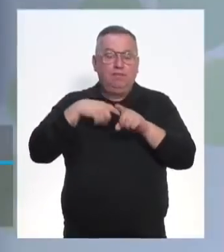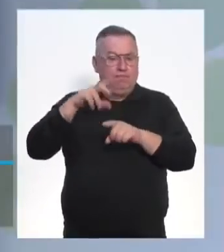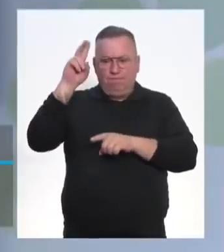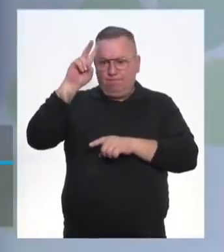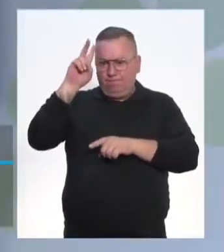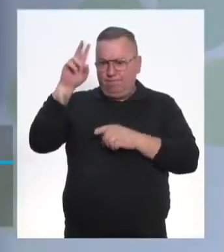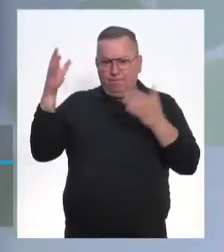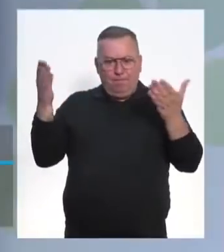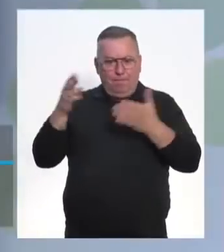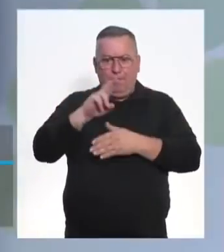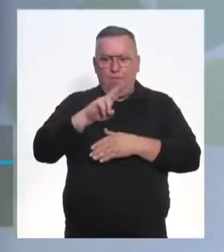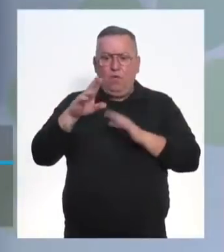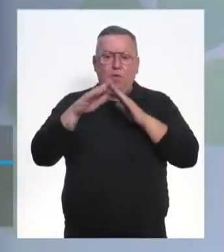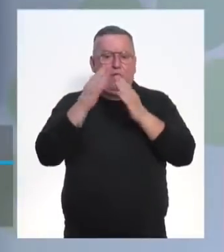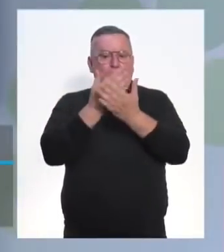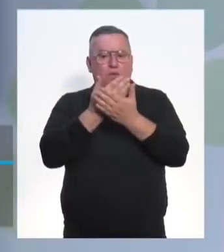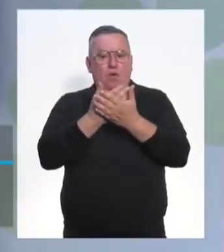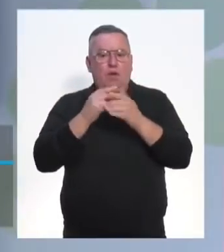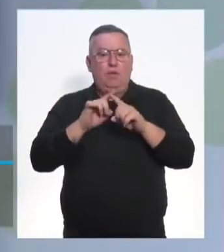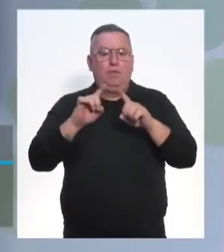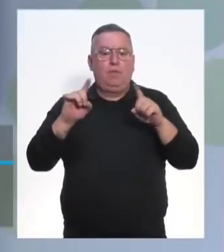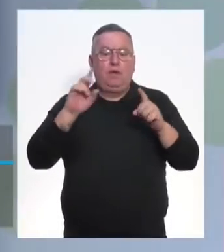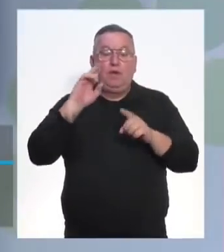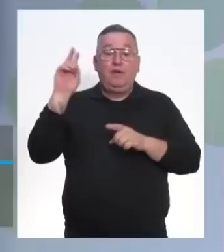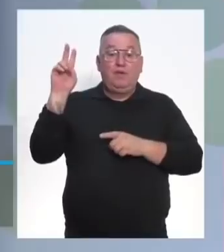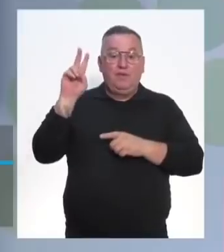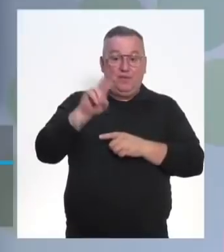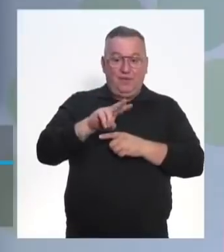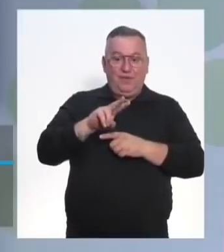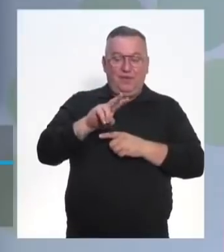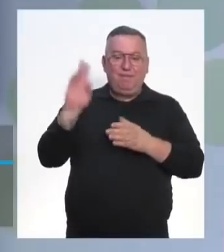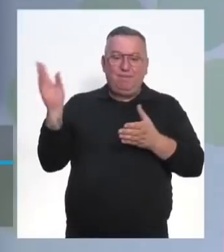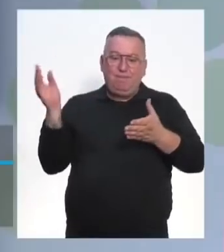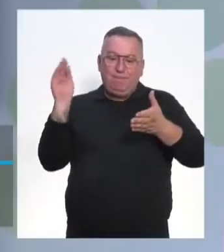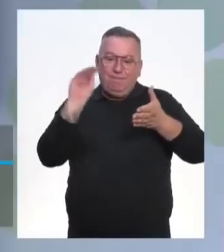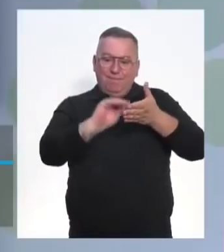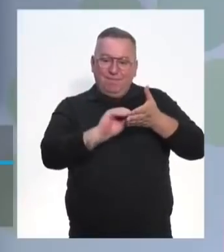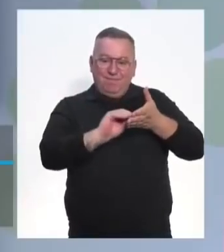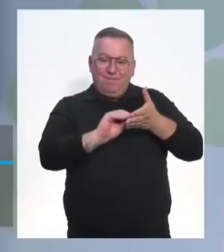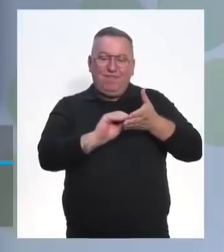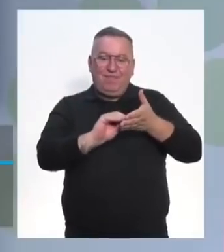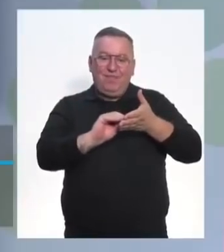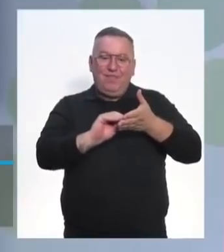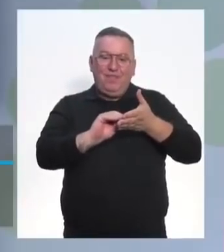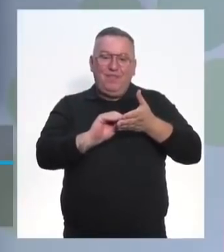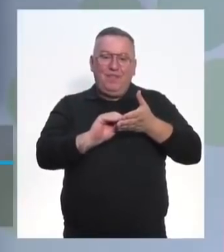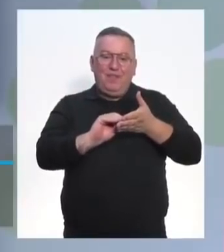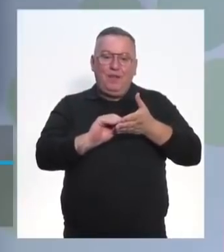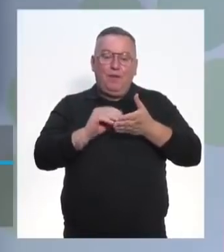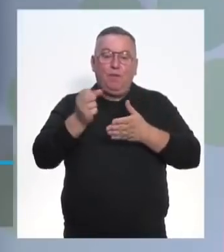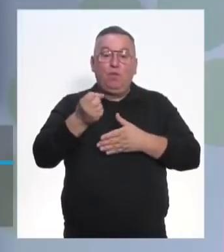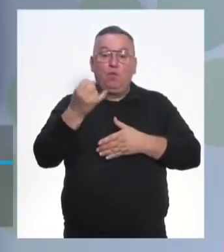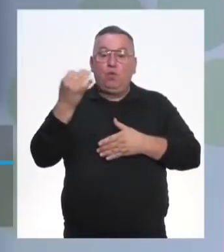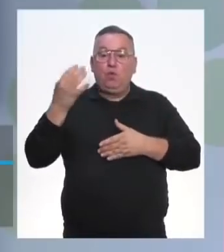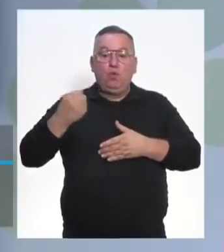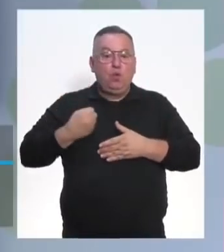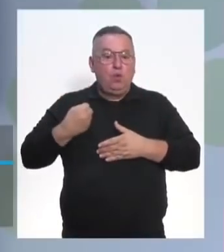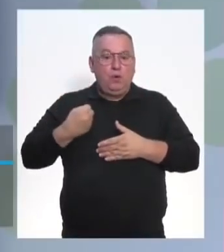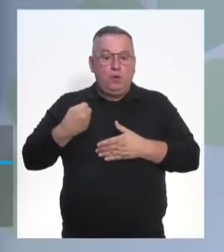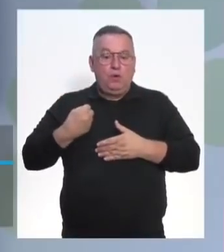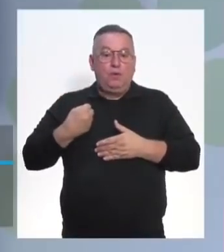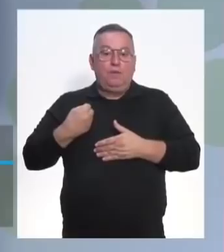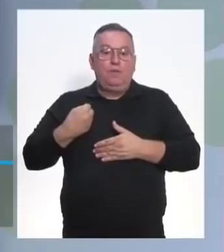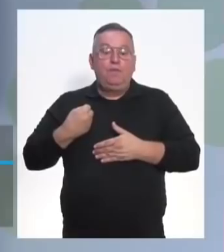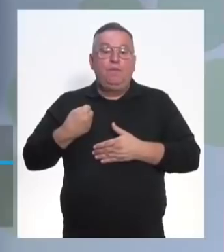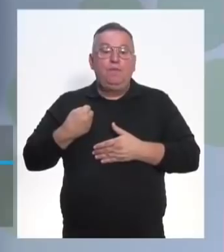agora o nome da escola, eu peço desculpas, eu vi uma postagem de um colocando dos números, né? No caso aí ele